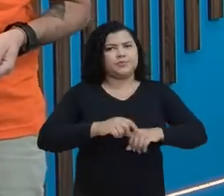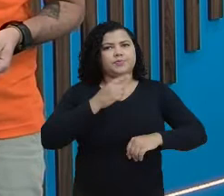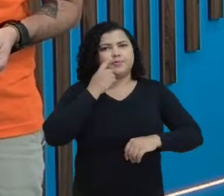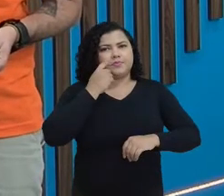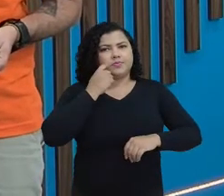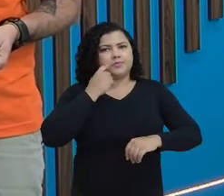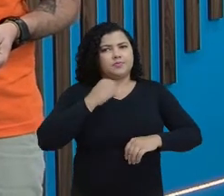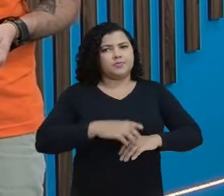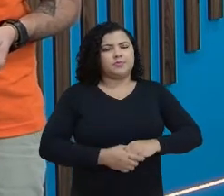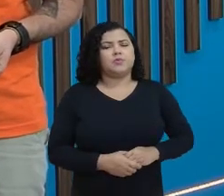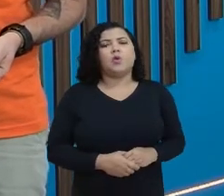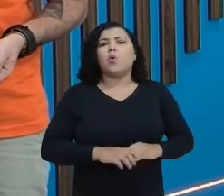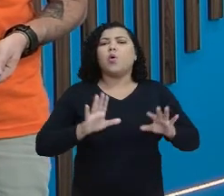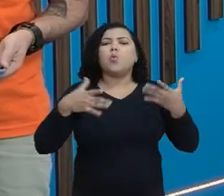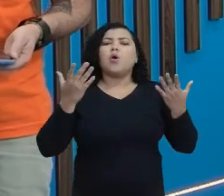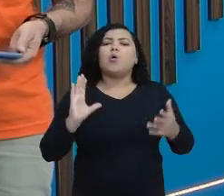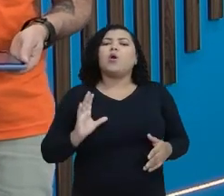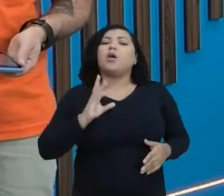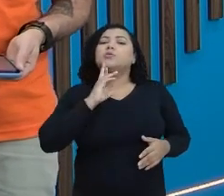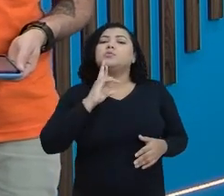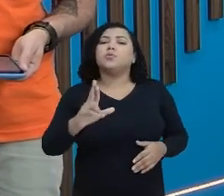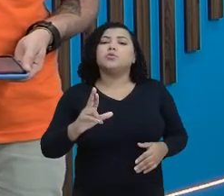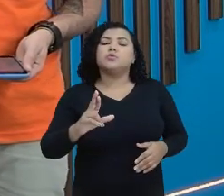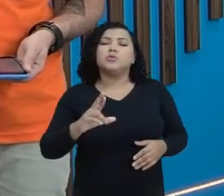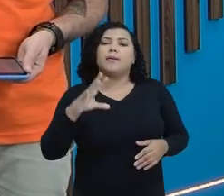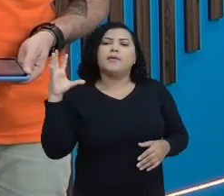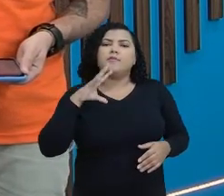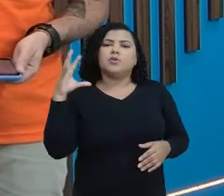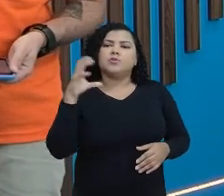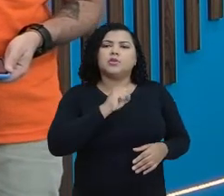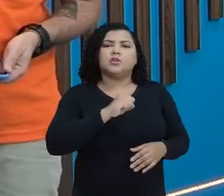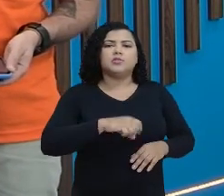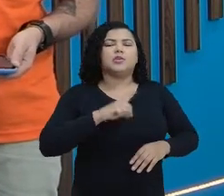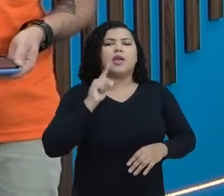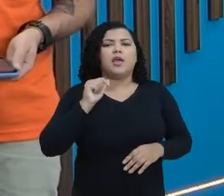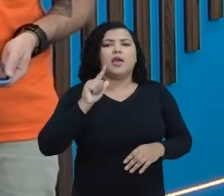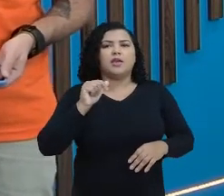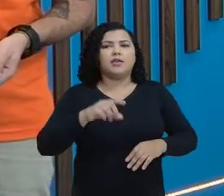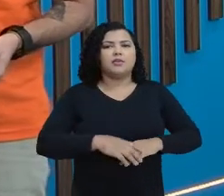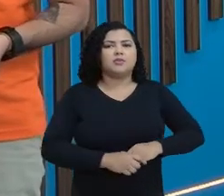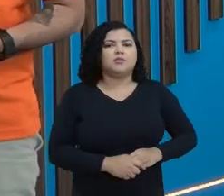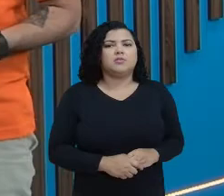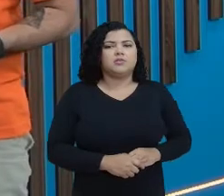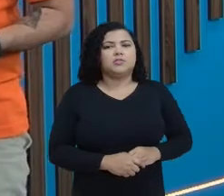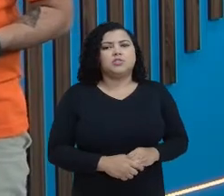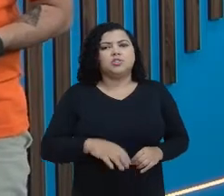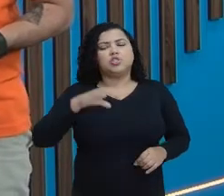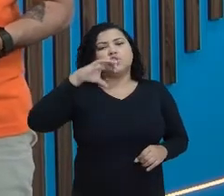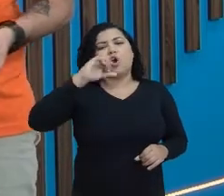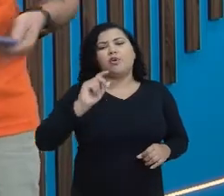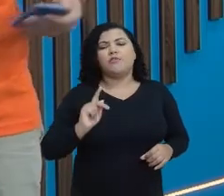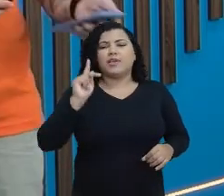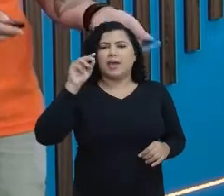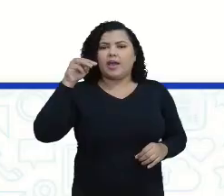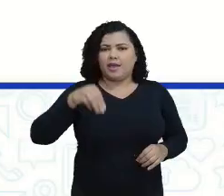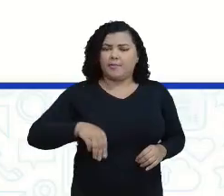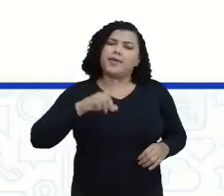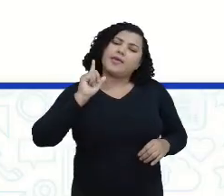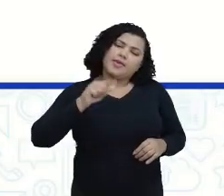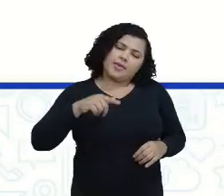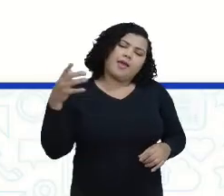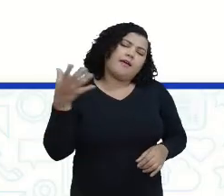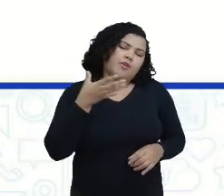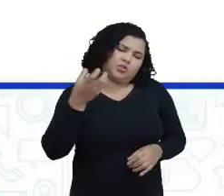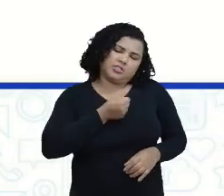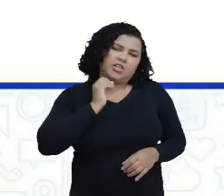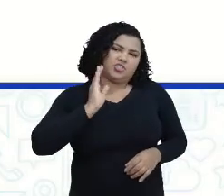outro, o resultado que eu vou encontrar para a velocidade aí, no caso, é a velocidade de 9 km por hora, que era a resposta